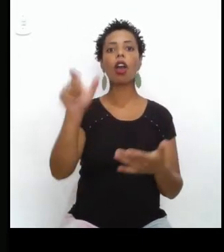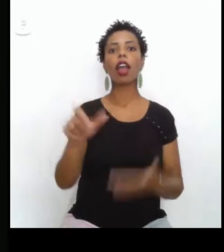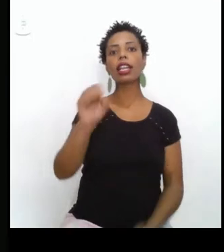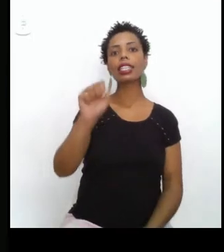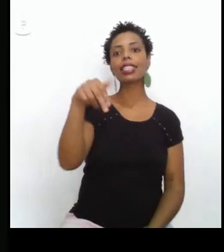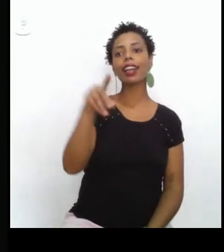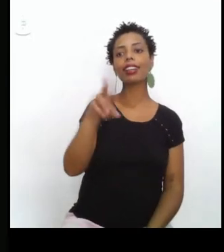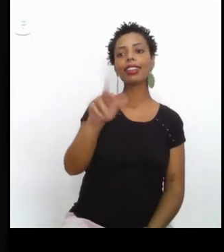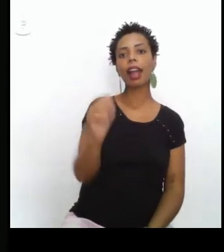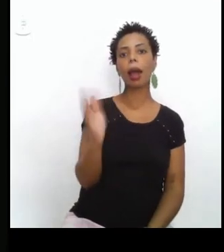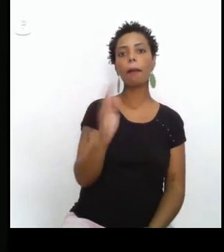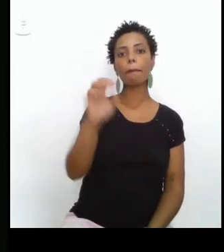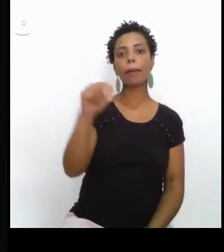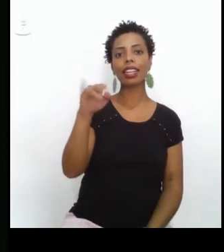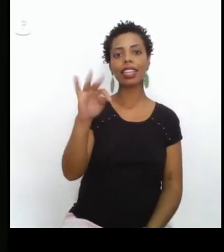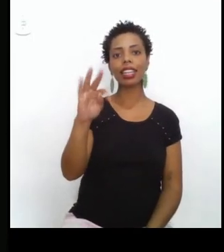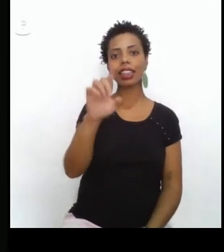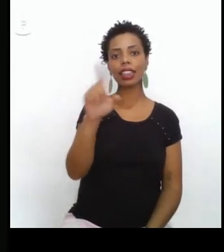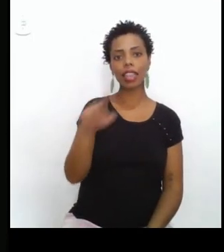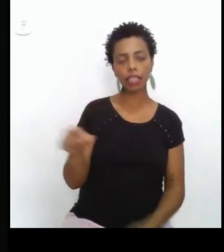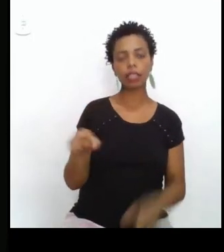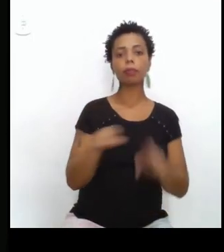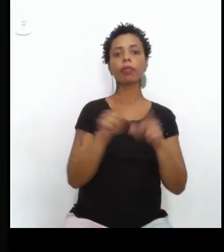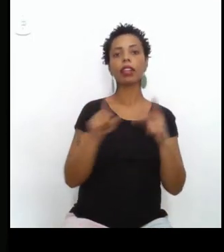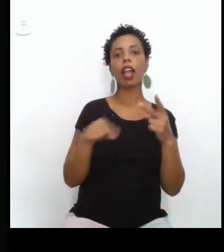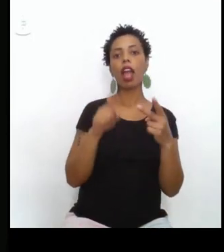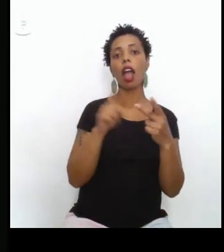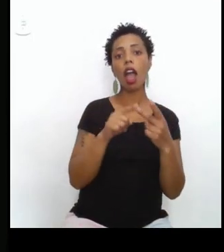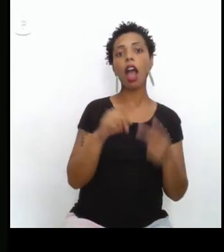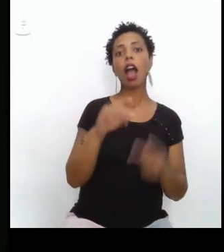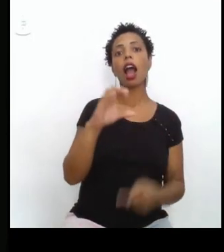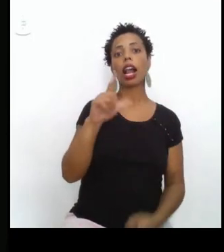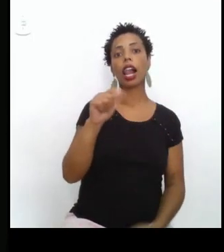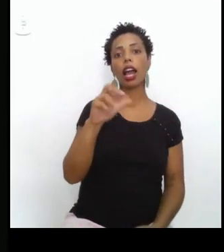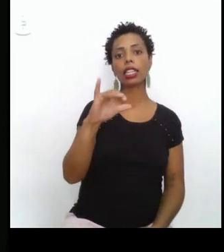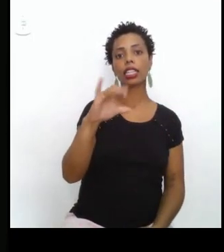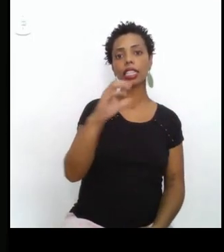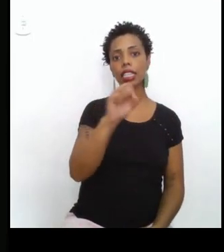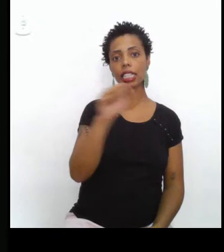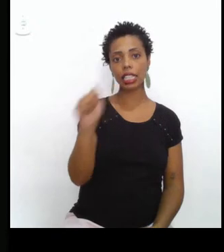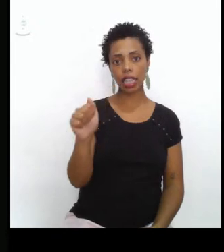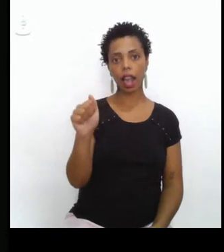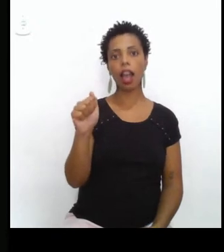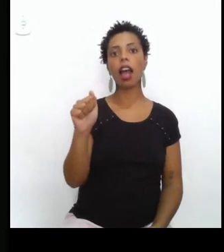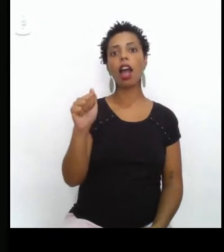e a Clarissa Diniz e o problema ST e na sofreram